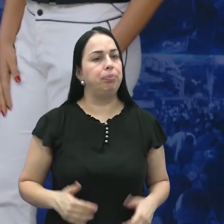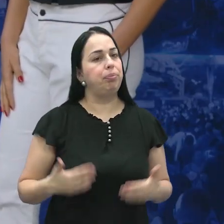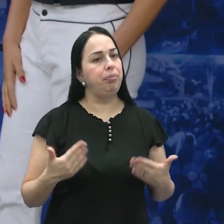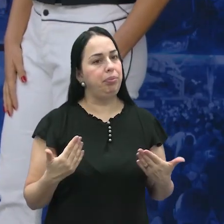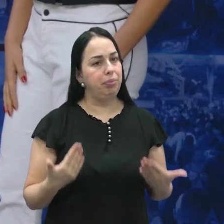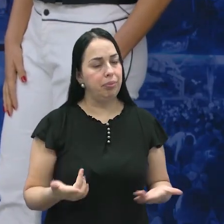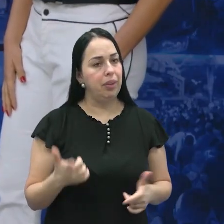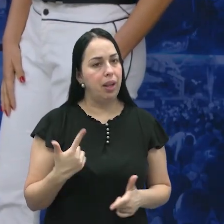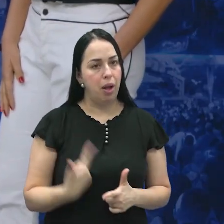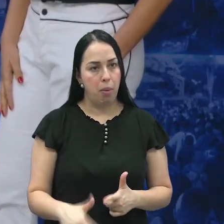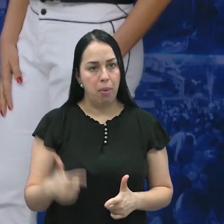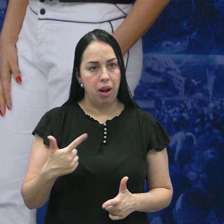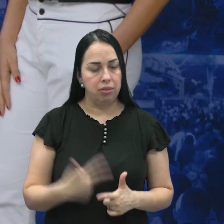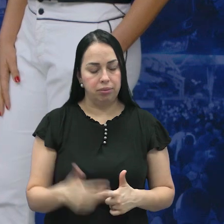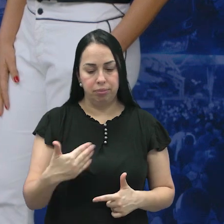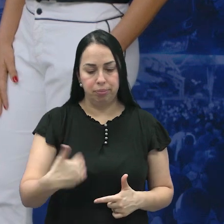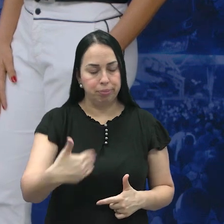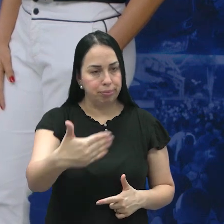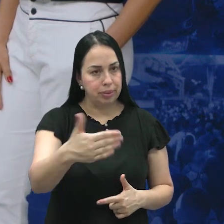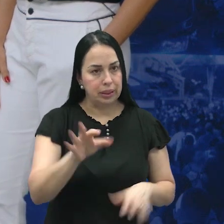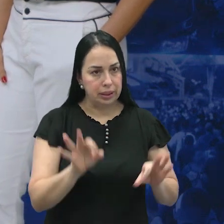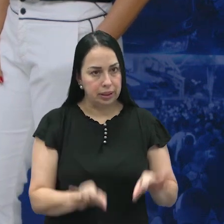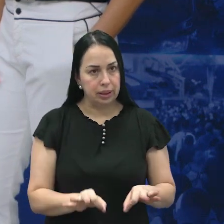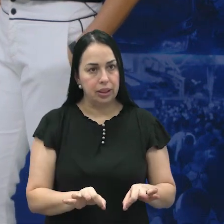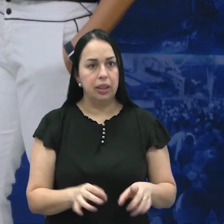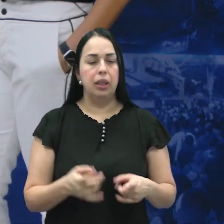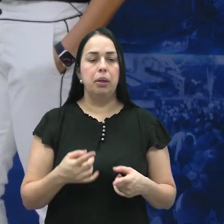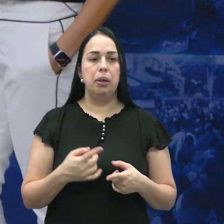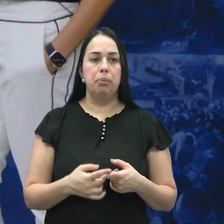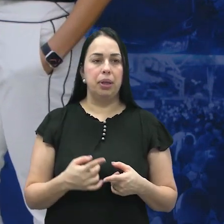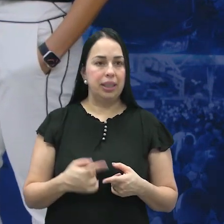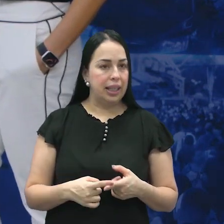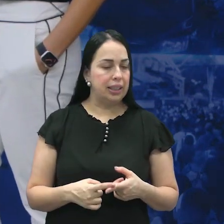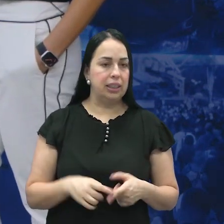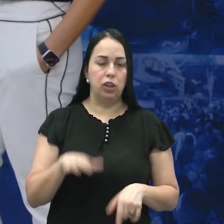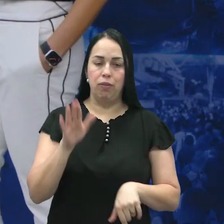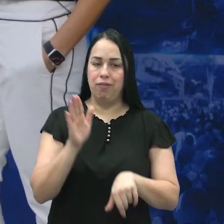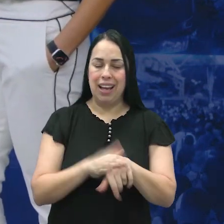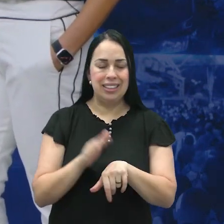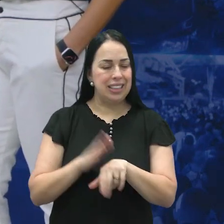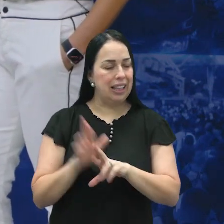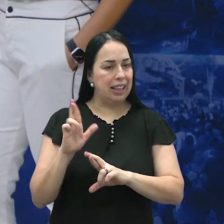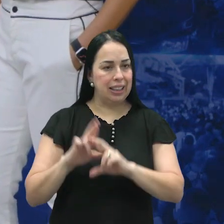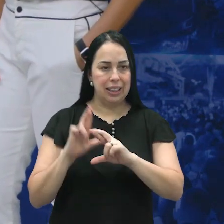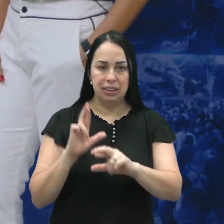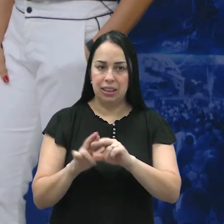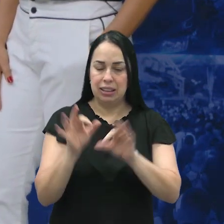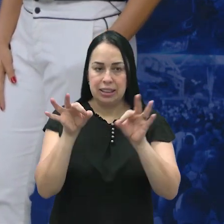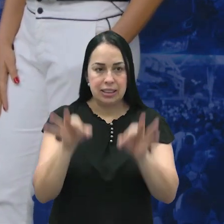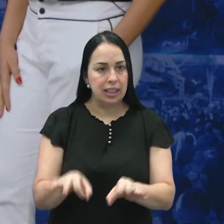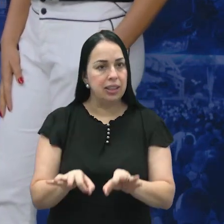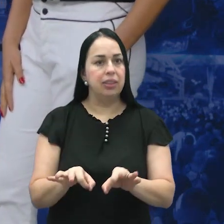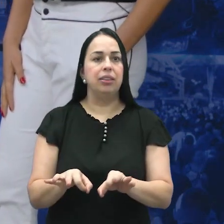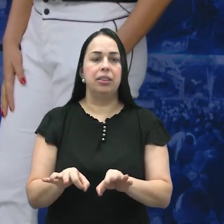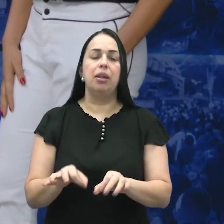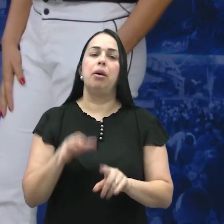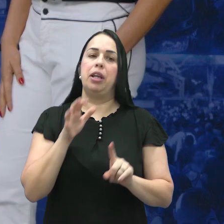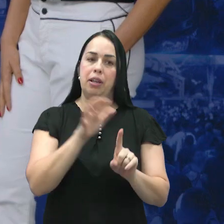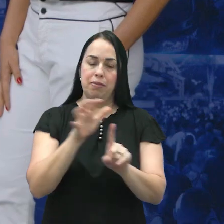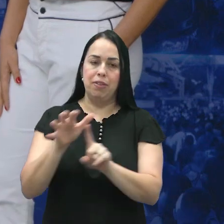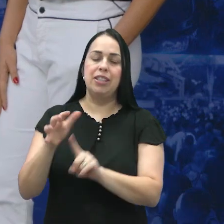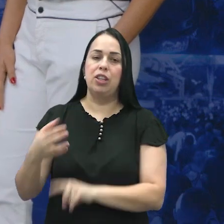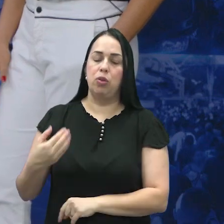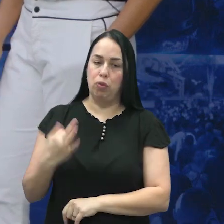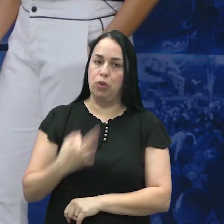acaba sendo um problema de longo prazo, né? A partir do momento que você não realiza essa reciclagem da maneira correta, impacta para o